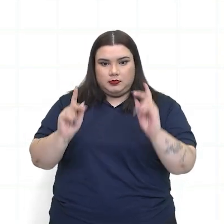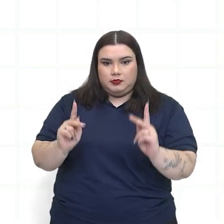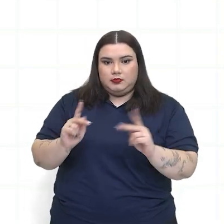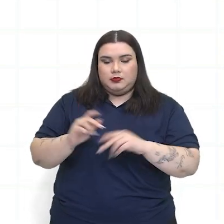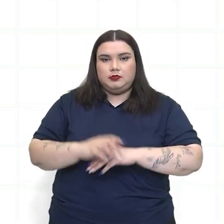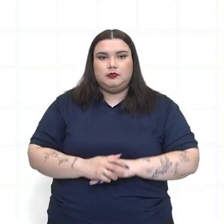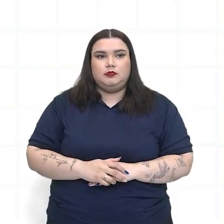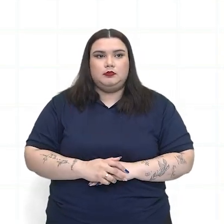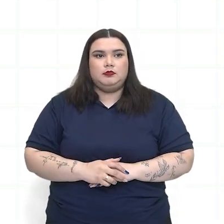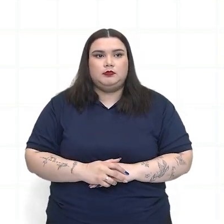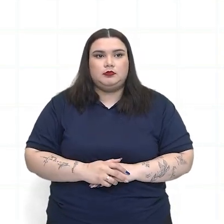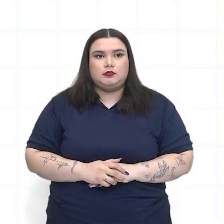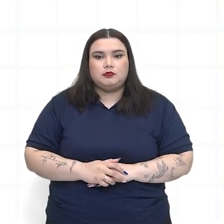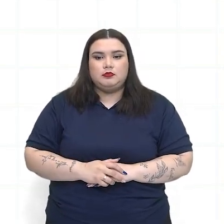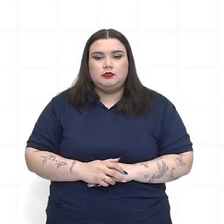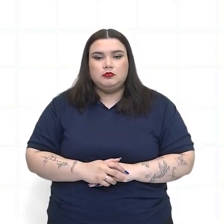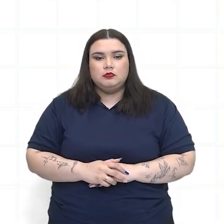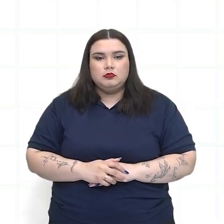Vírgula.